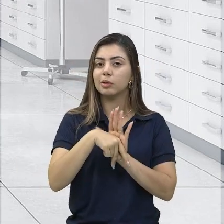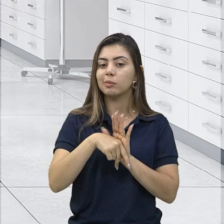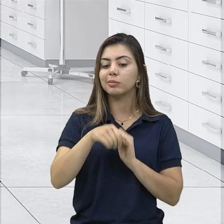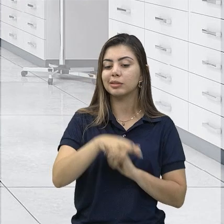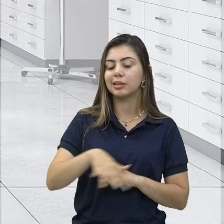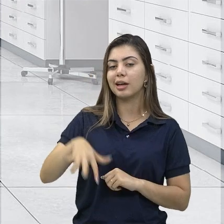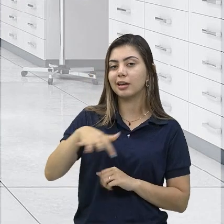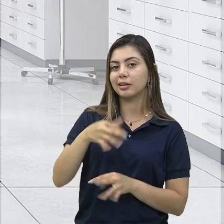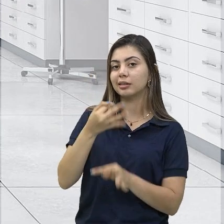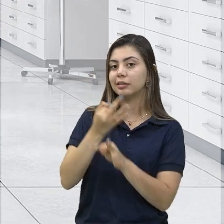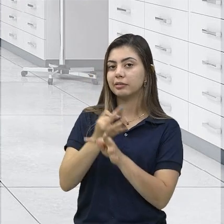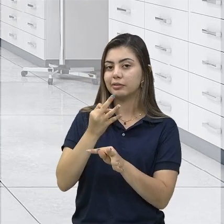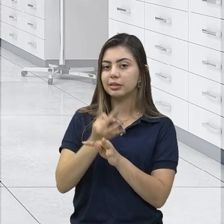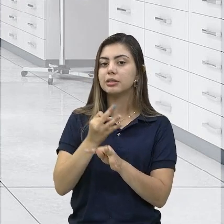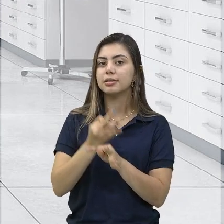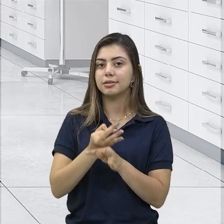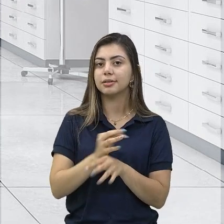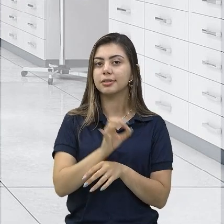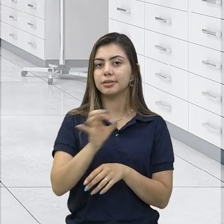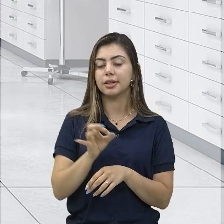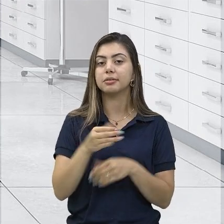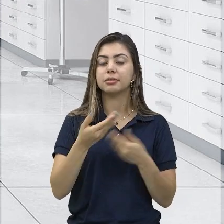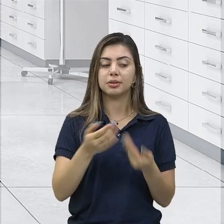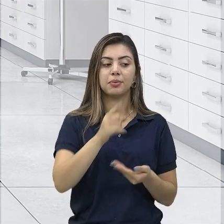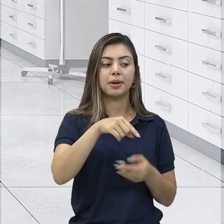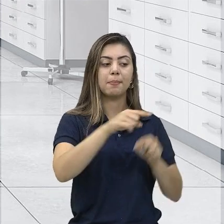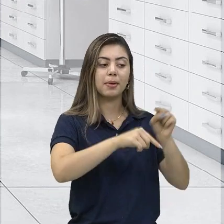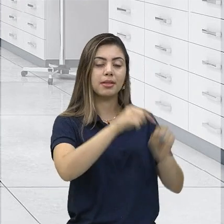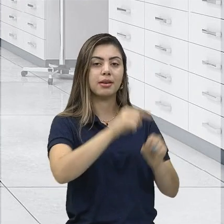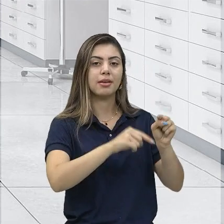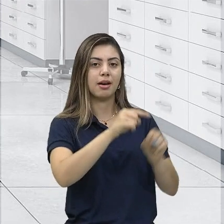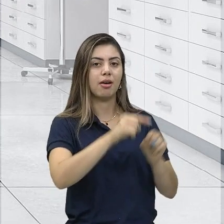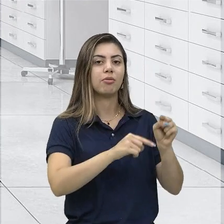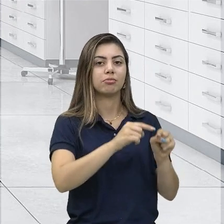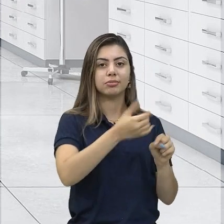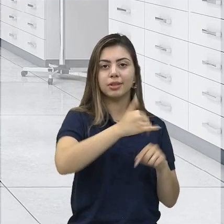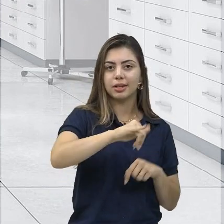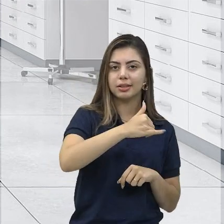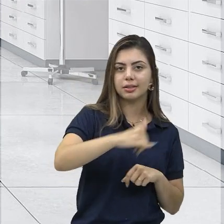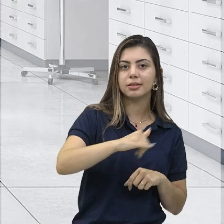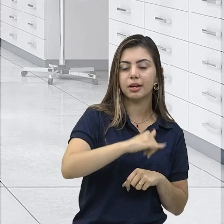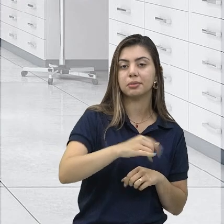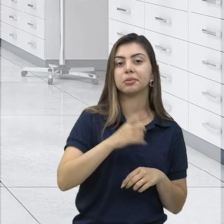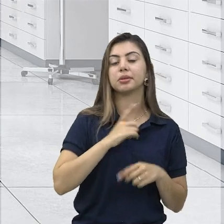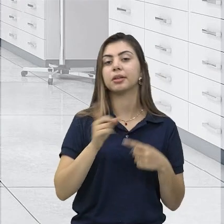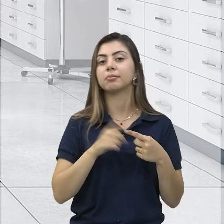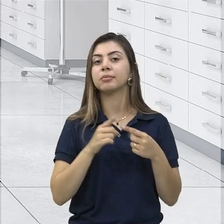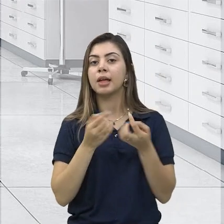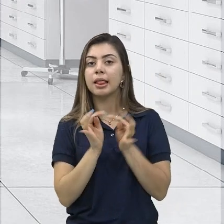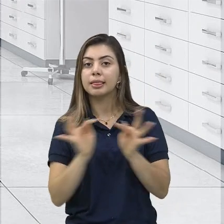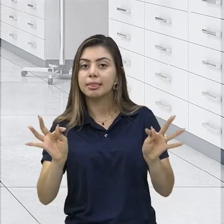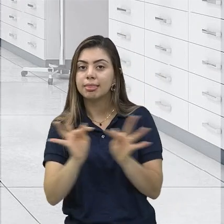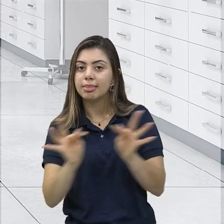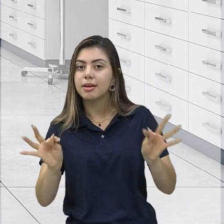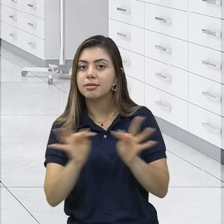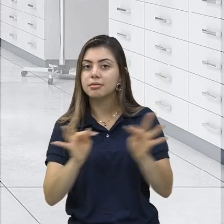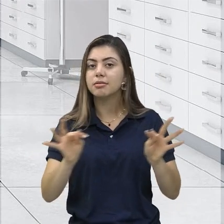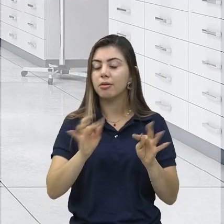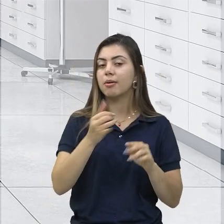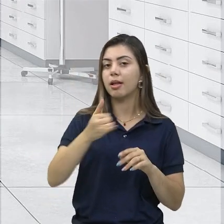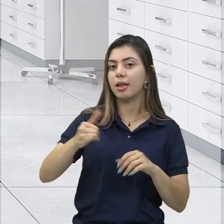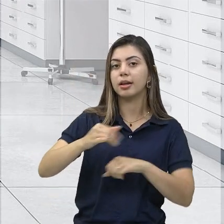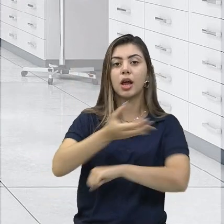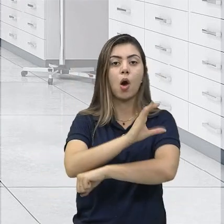principalmente envolvidas com os dispositivos elétricos, que são tensão elétrica e a corrente